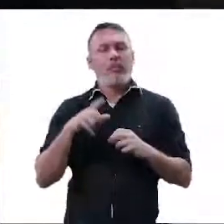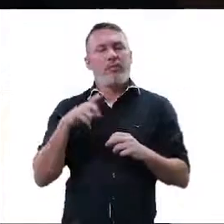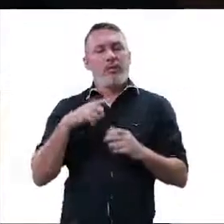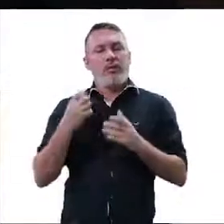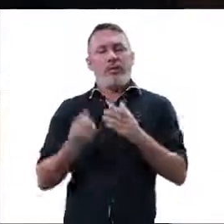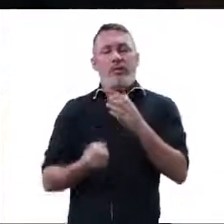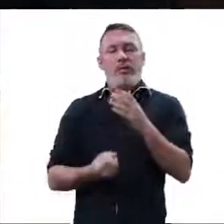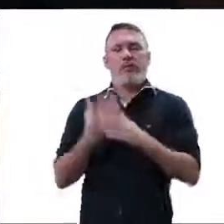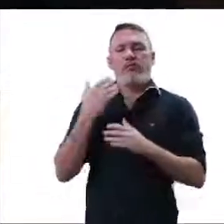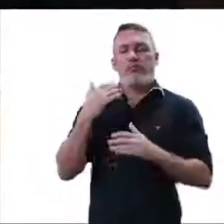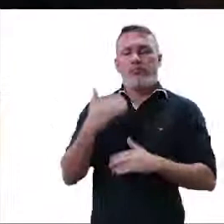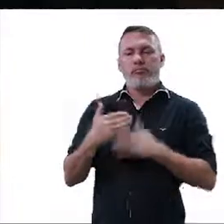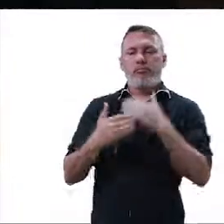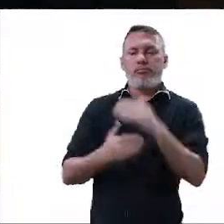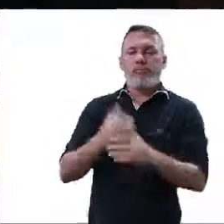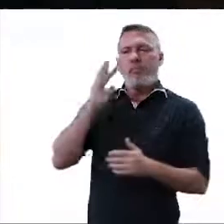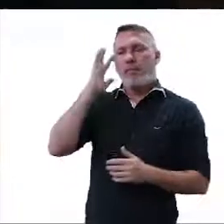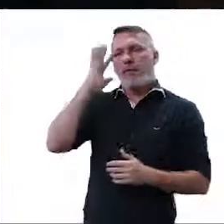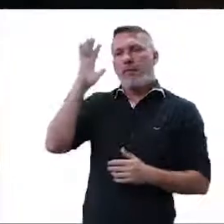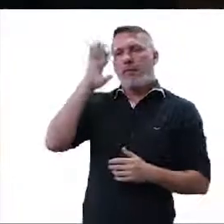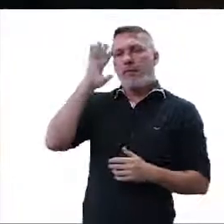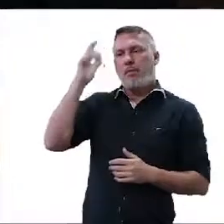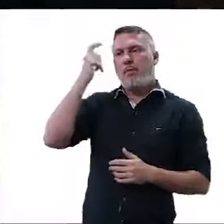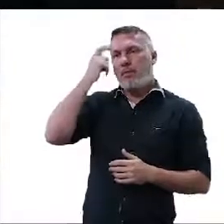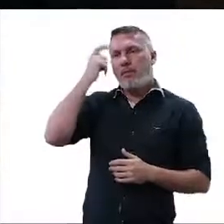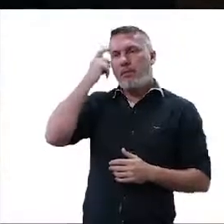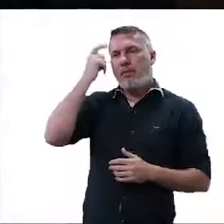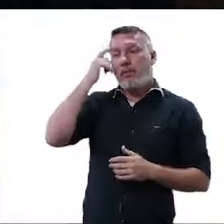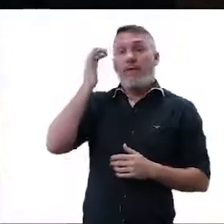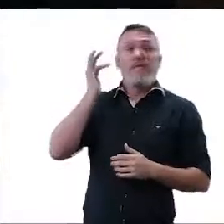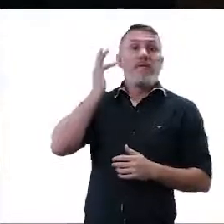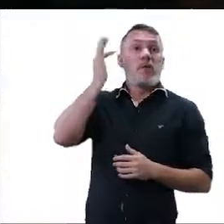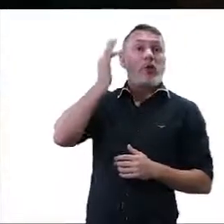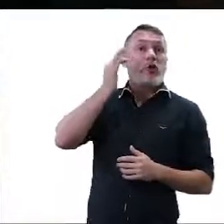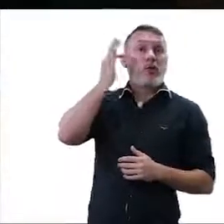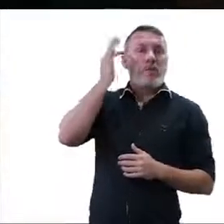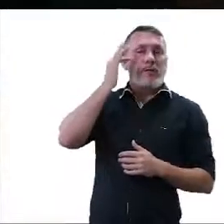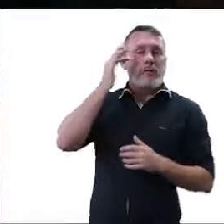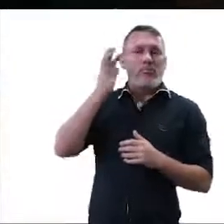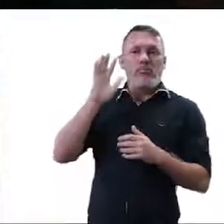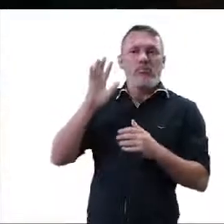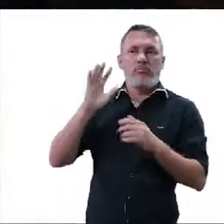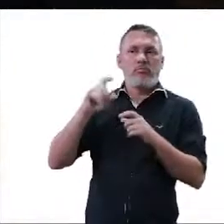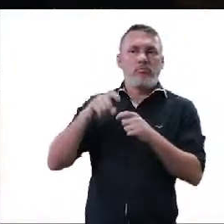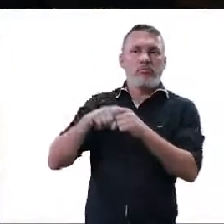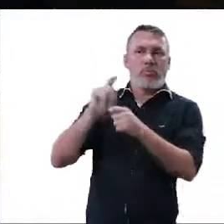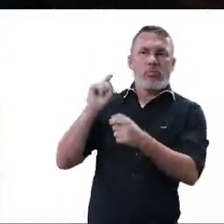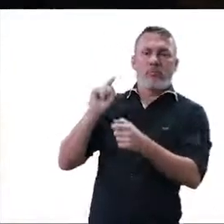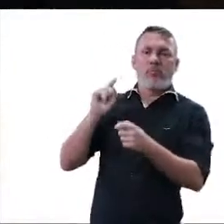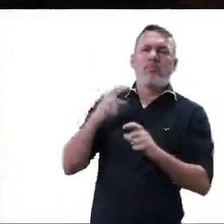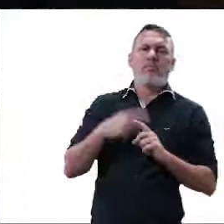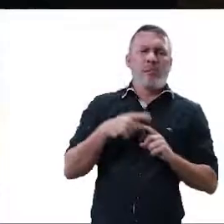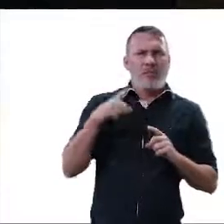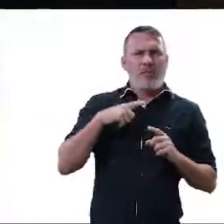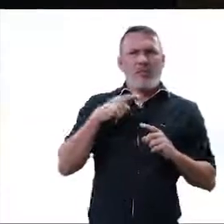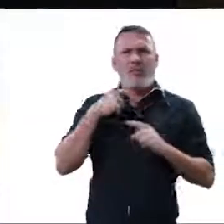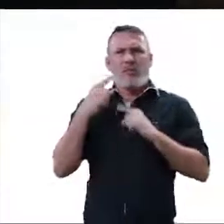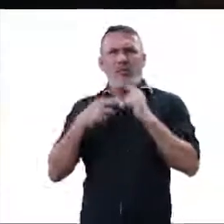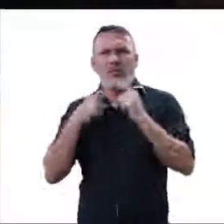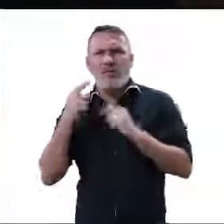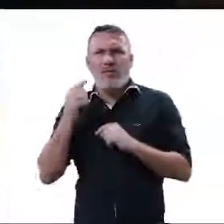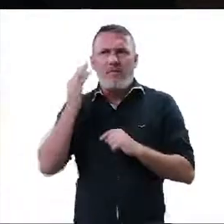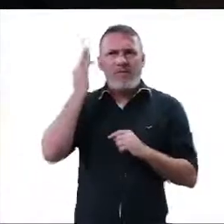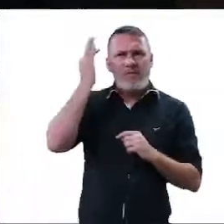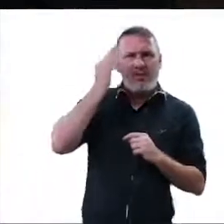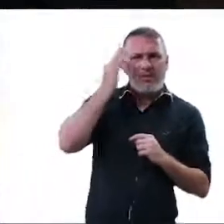desenvolver todo um pensamento, no qual busca romper com a filosofia, que ele considera uma especulação,